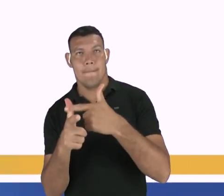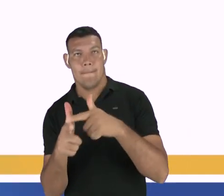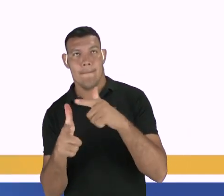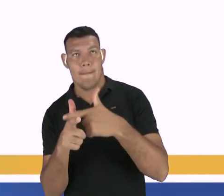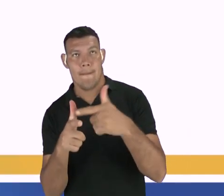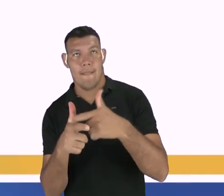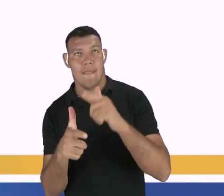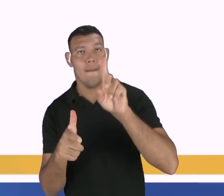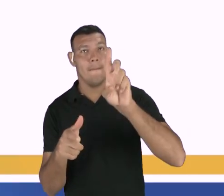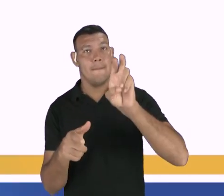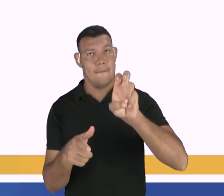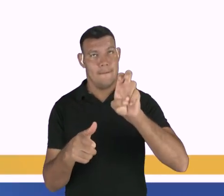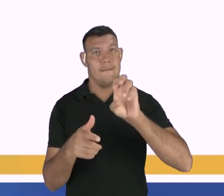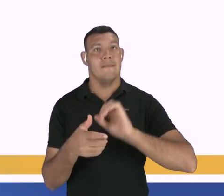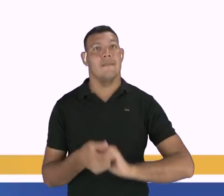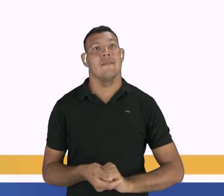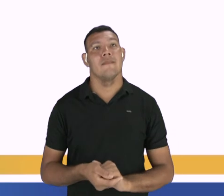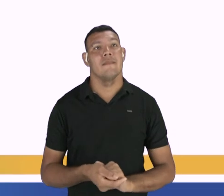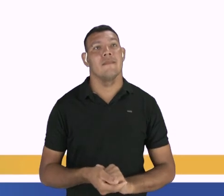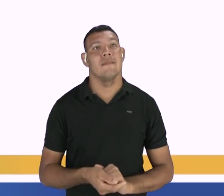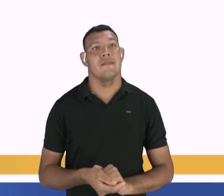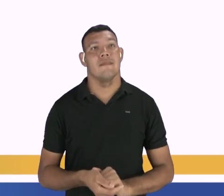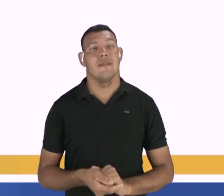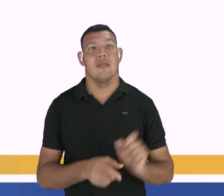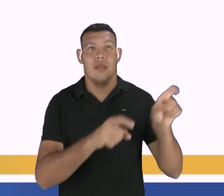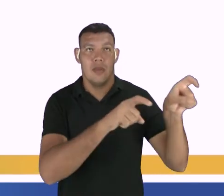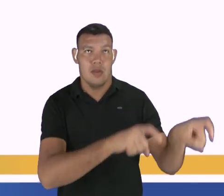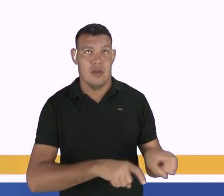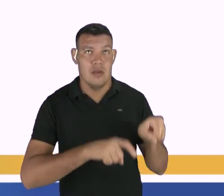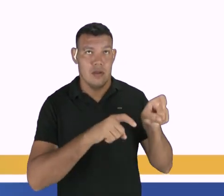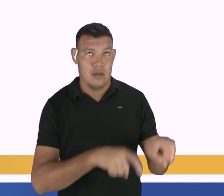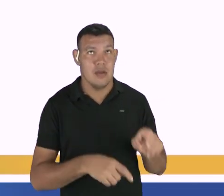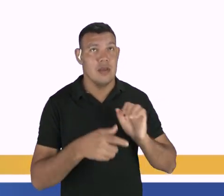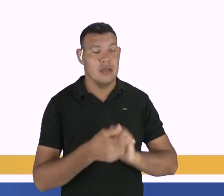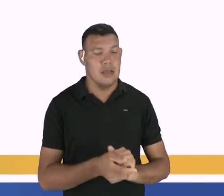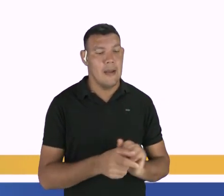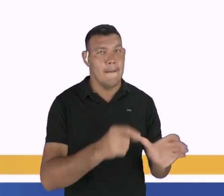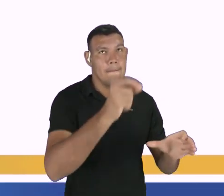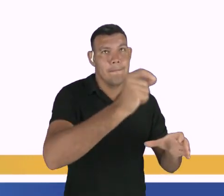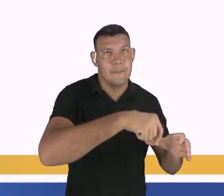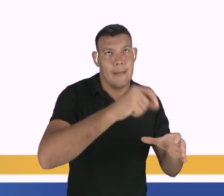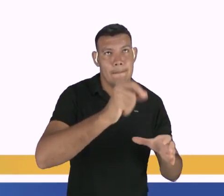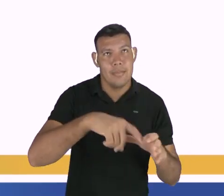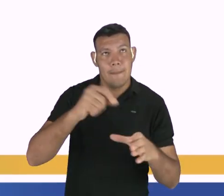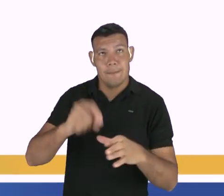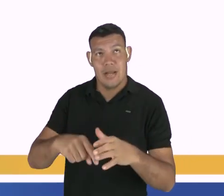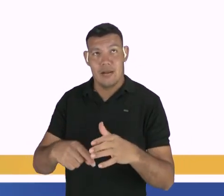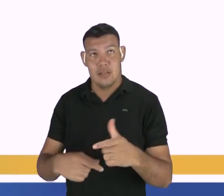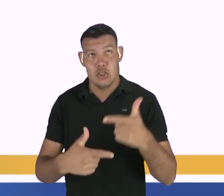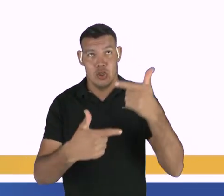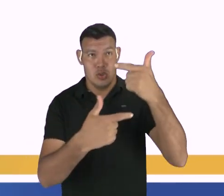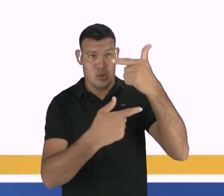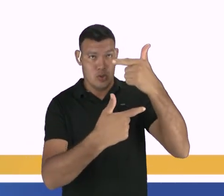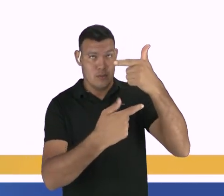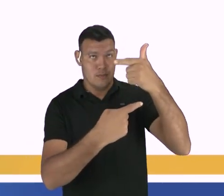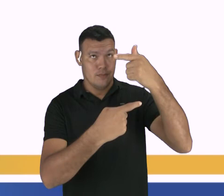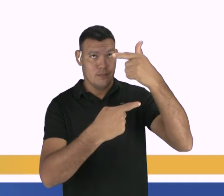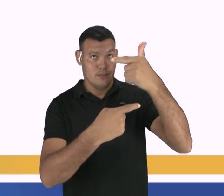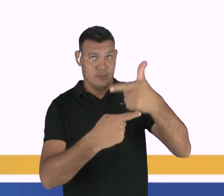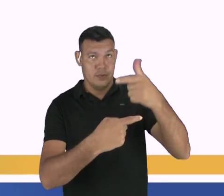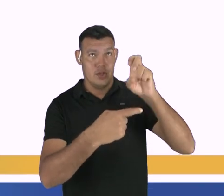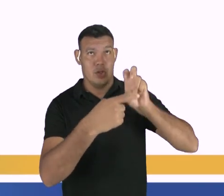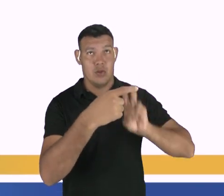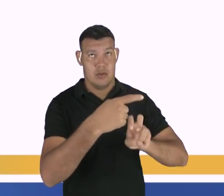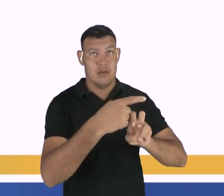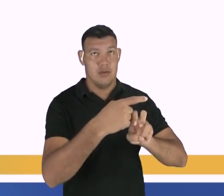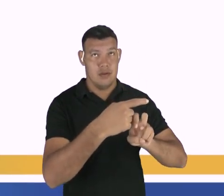Situação problema 5. Um fazendeiro semeia 2/5 da sua fazenda com milho e 3/7 com soja. Qual é a